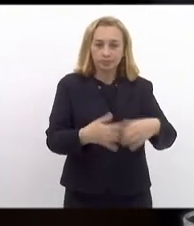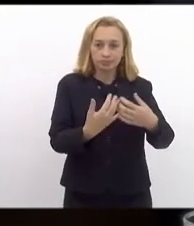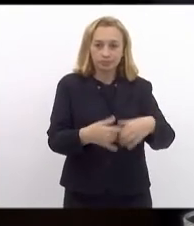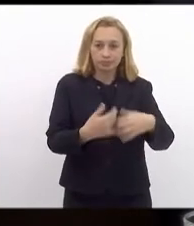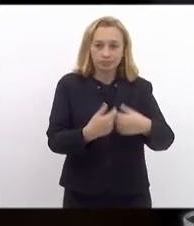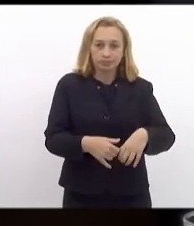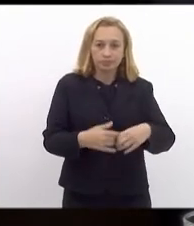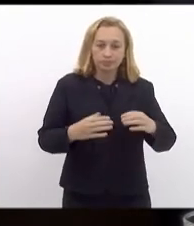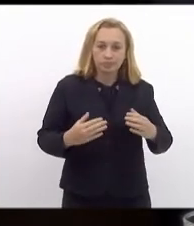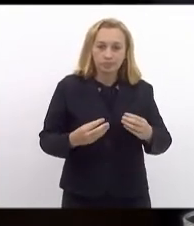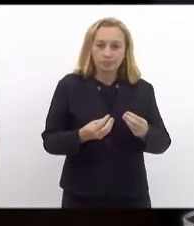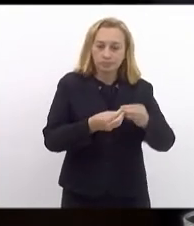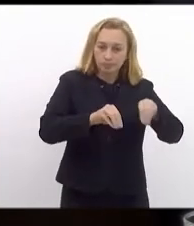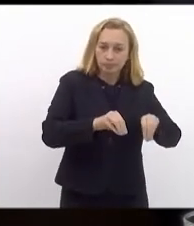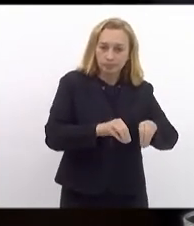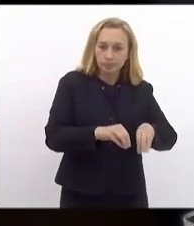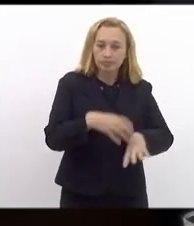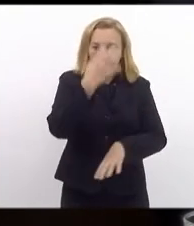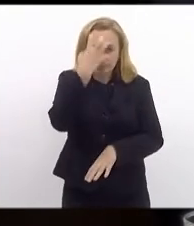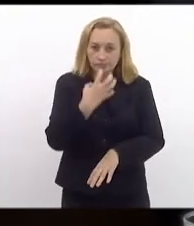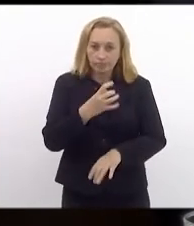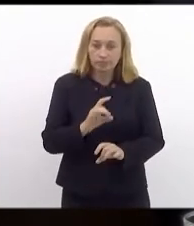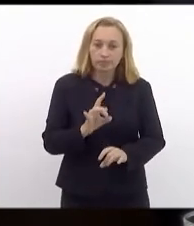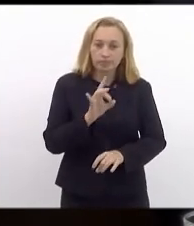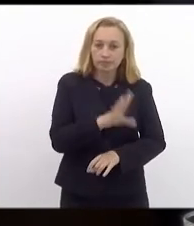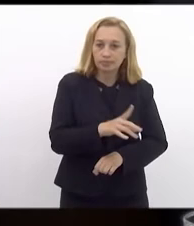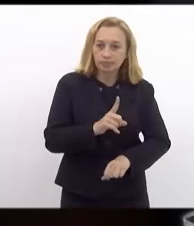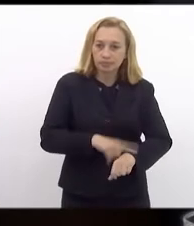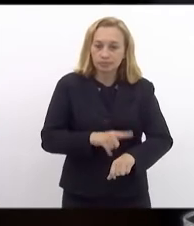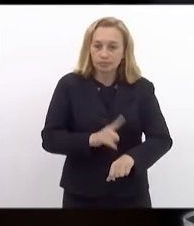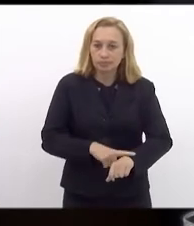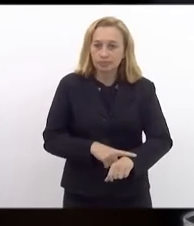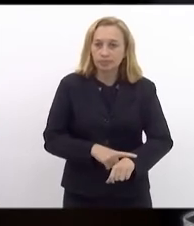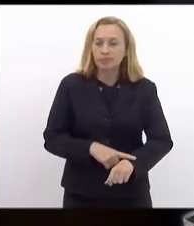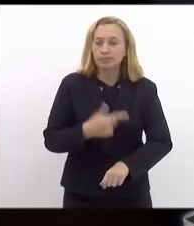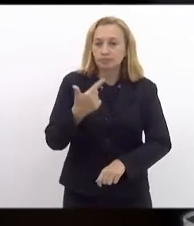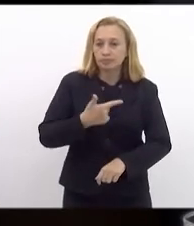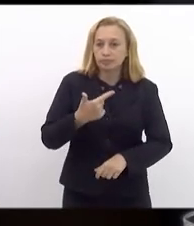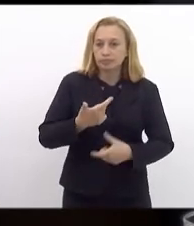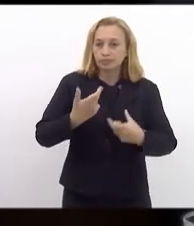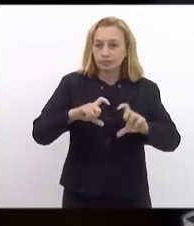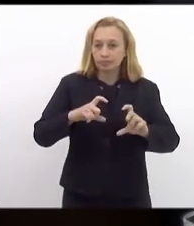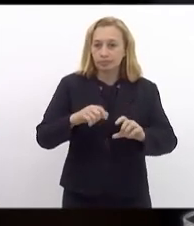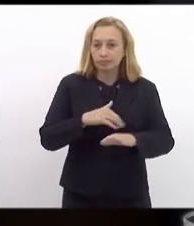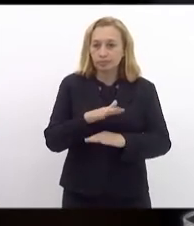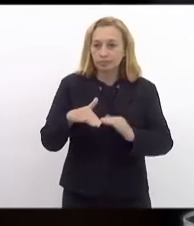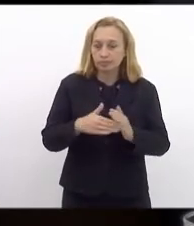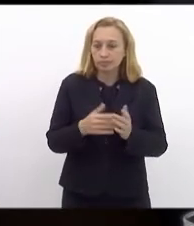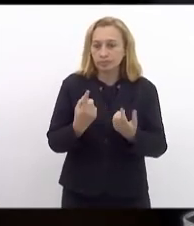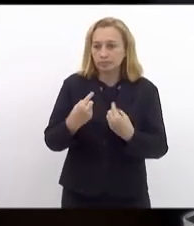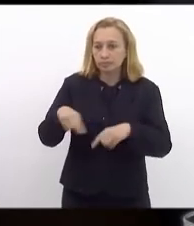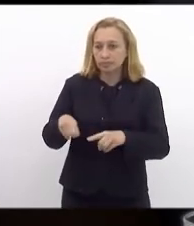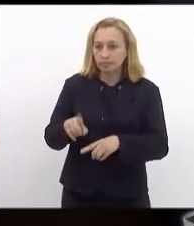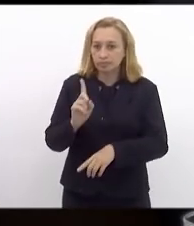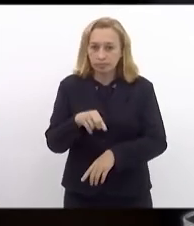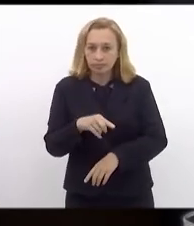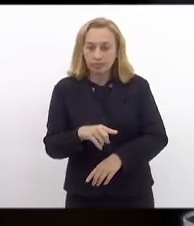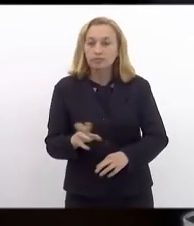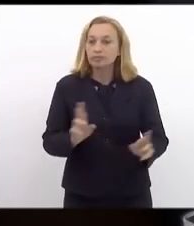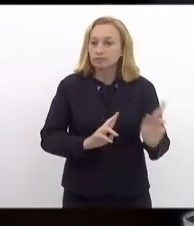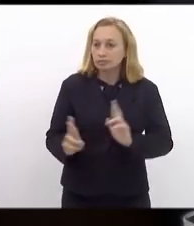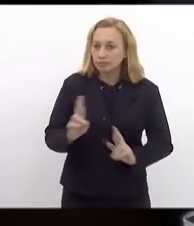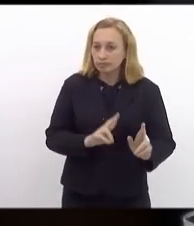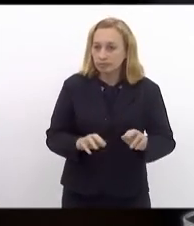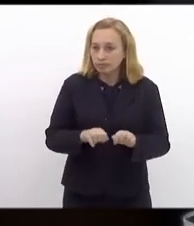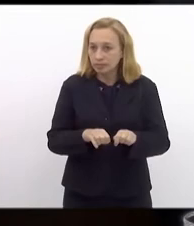gravemente afetadas pelas últimas enchentes foram com relação